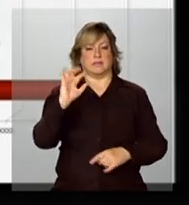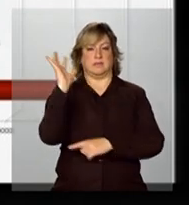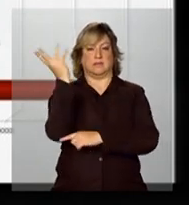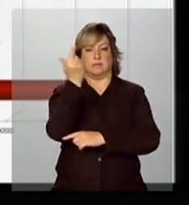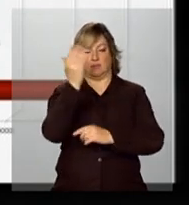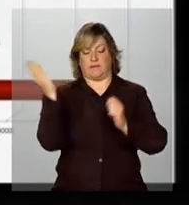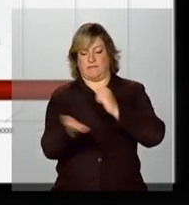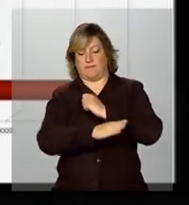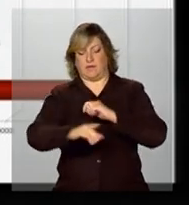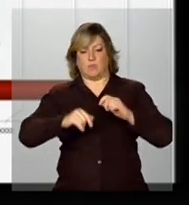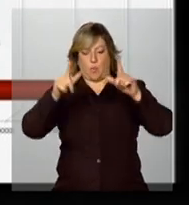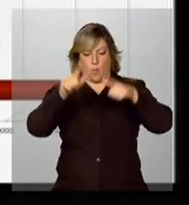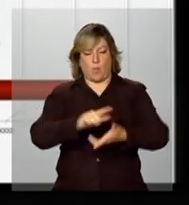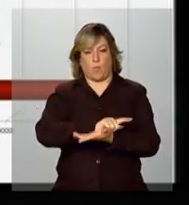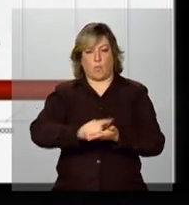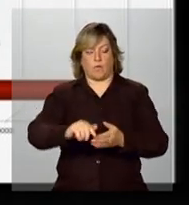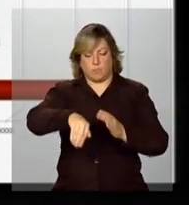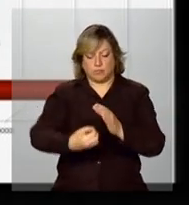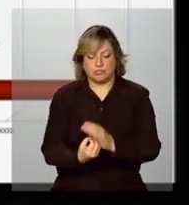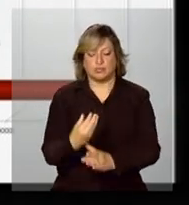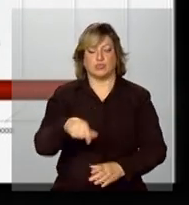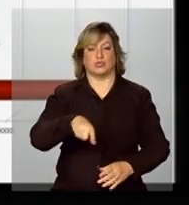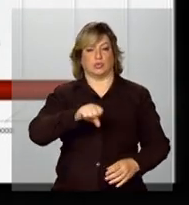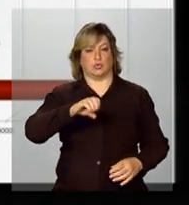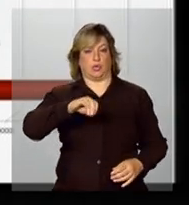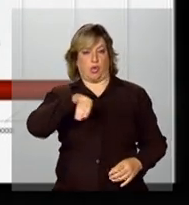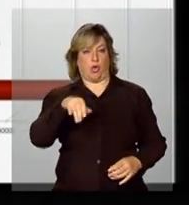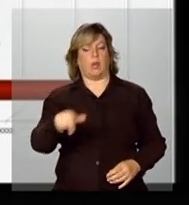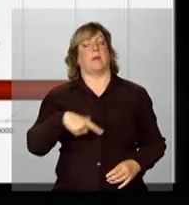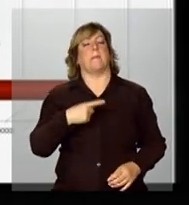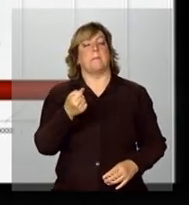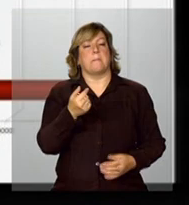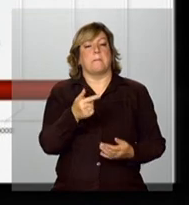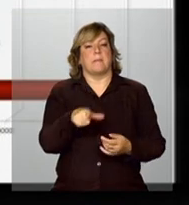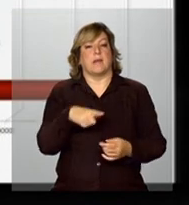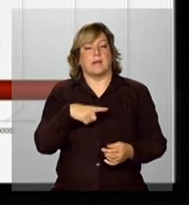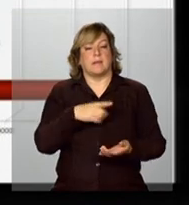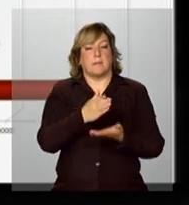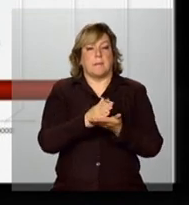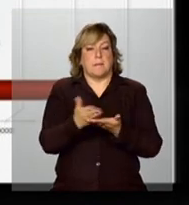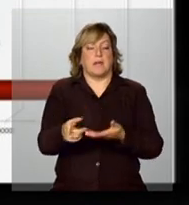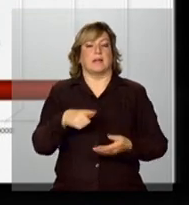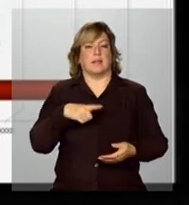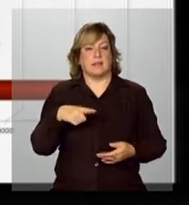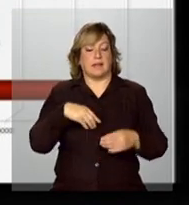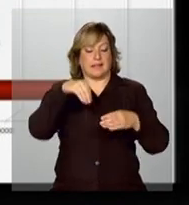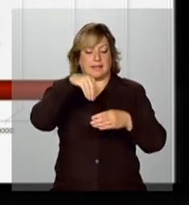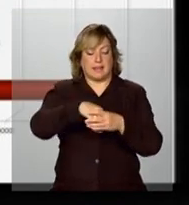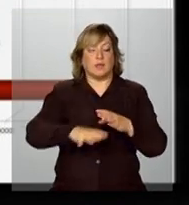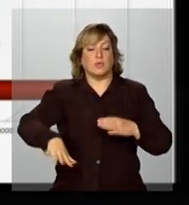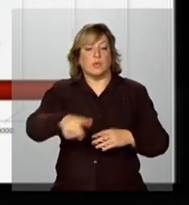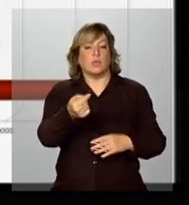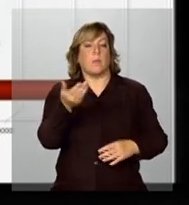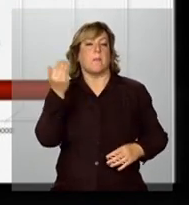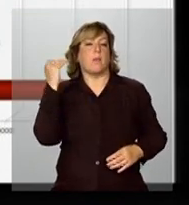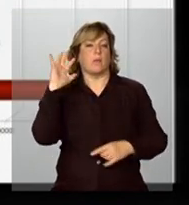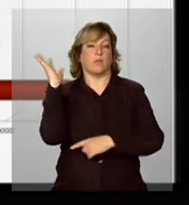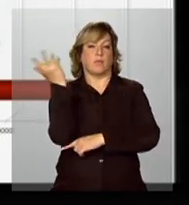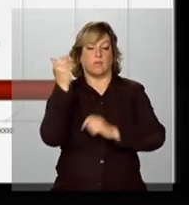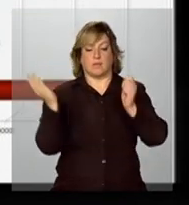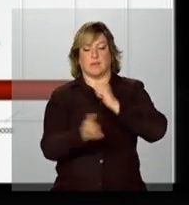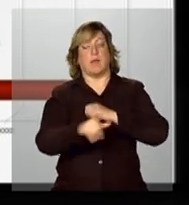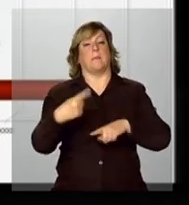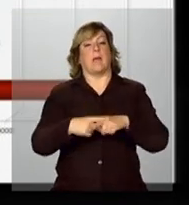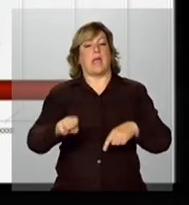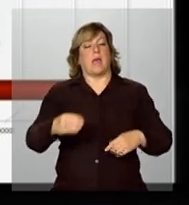2008, e apenas uma pequena parte, uma pequena parcela dos plantios de soja se dá nos desflorestamentos mais recentes, justamente porque é